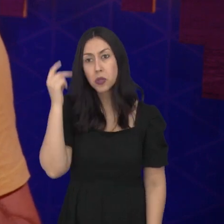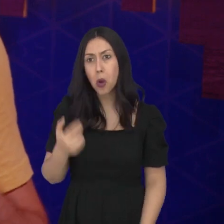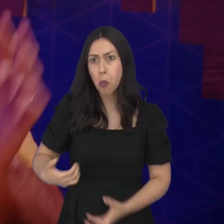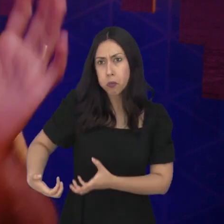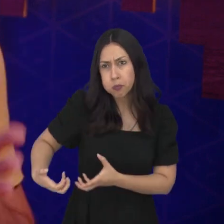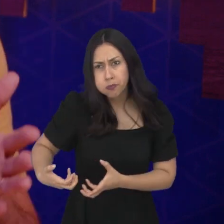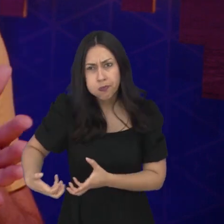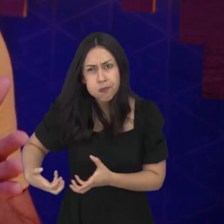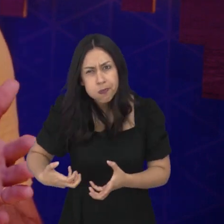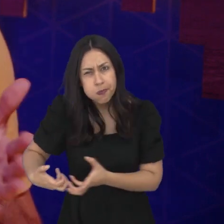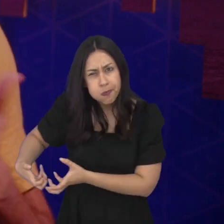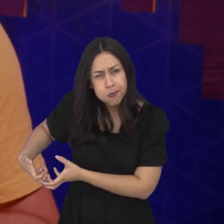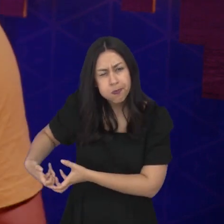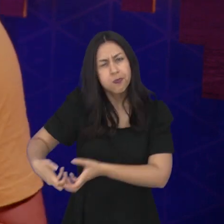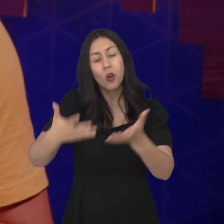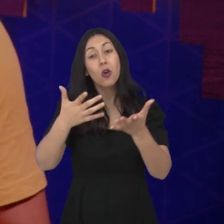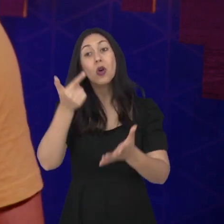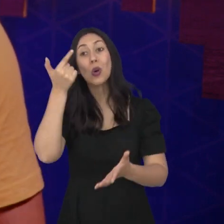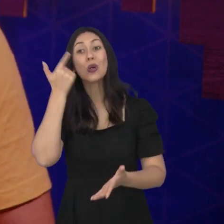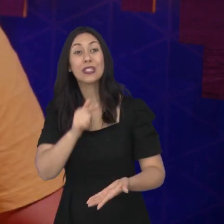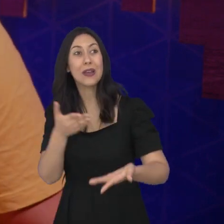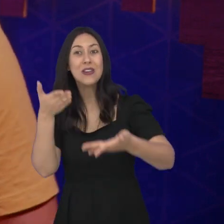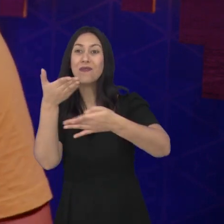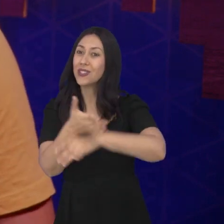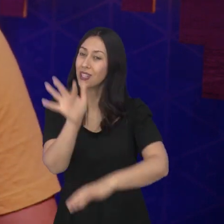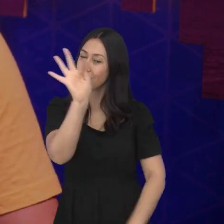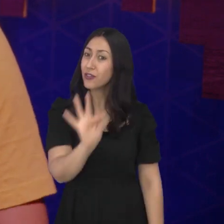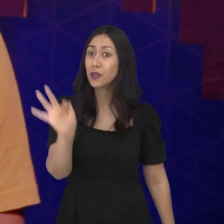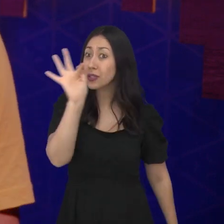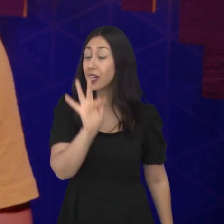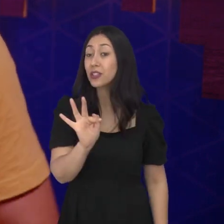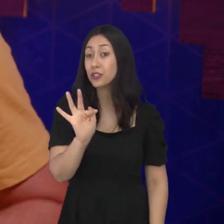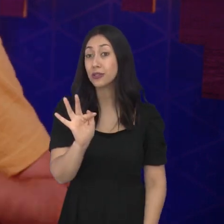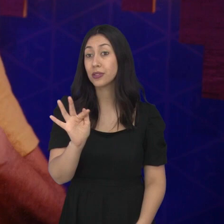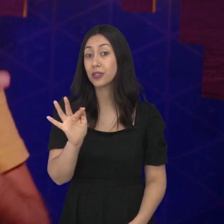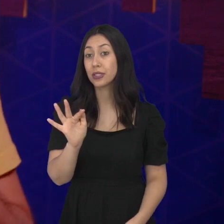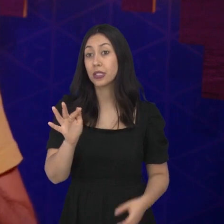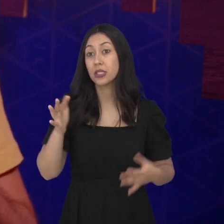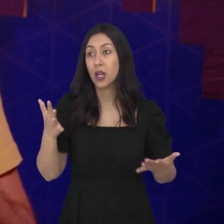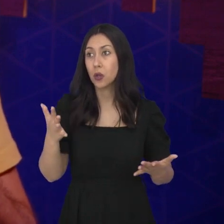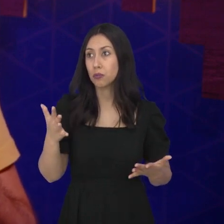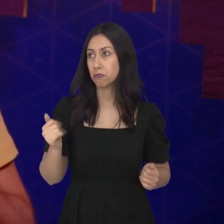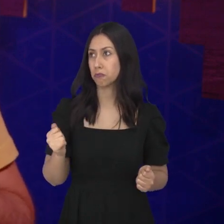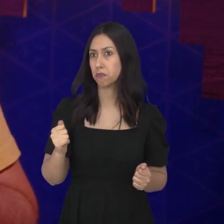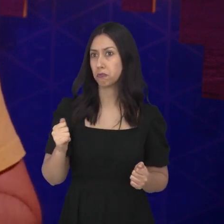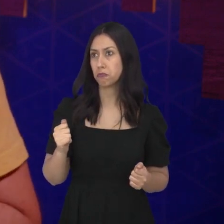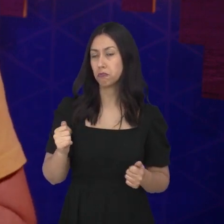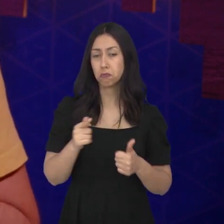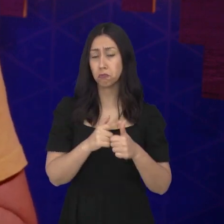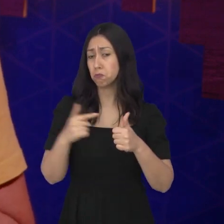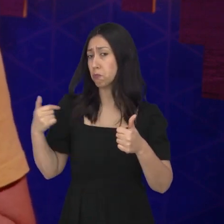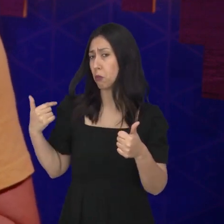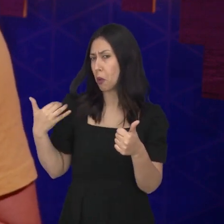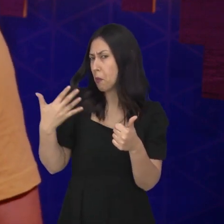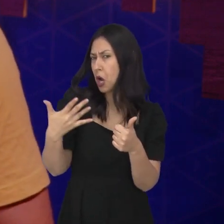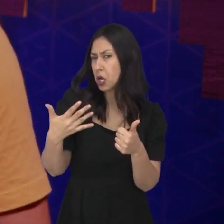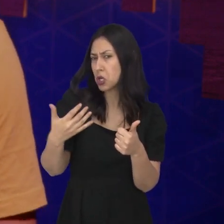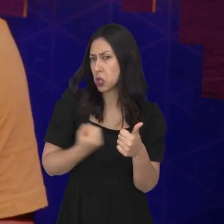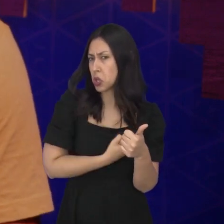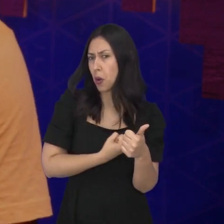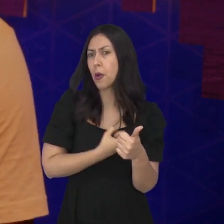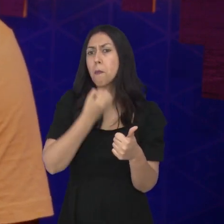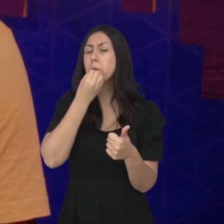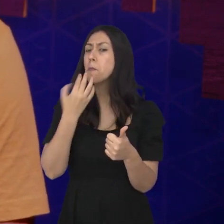joga futebol americano, que consegue uma vaga na faculdade por causa disso. Tipo, o cara tem um histórico escolar bacana e ele